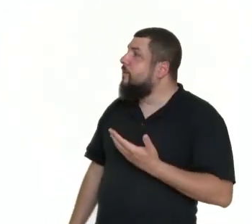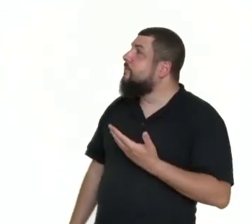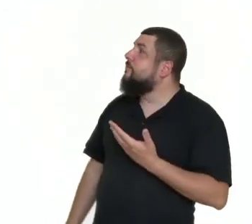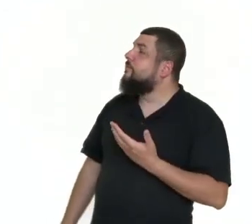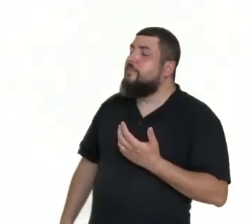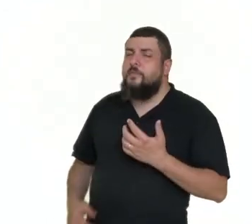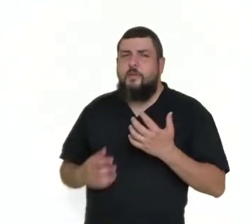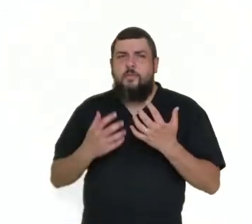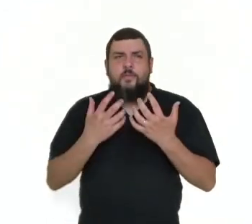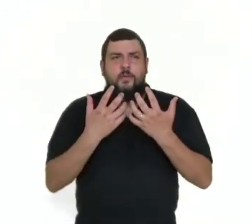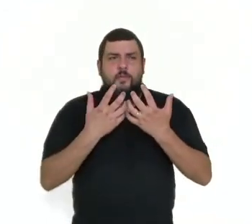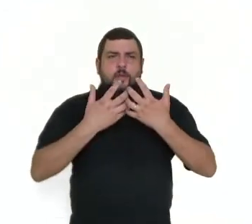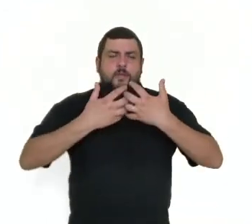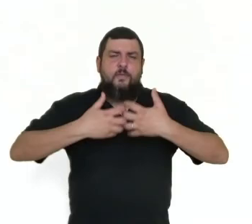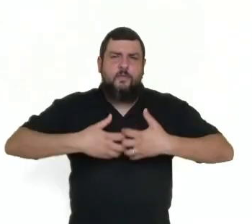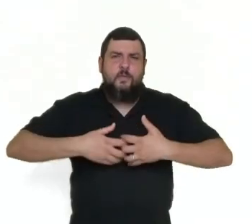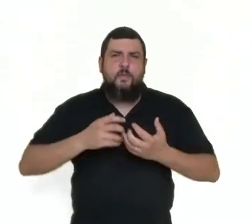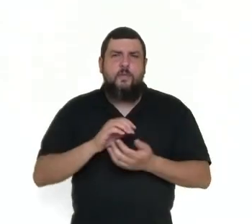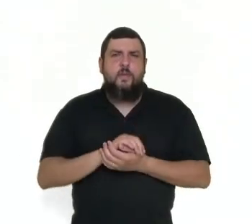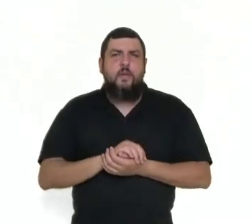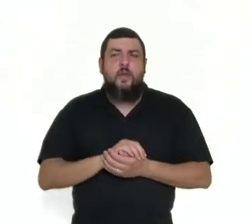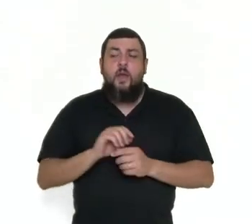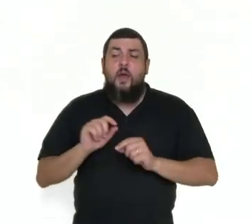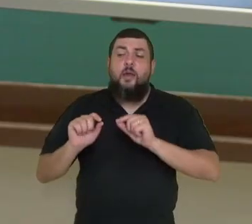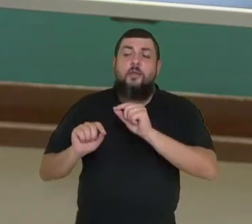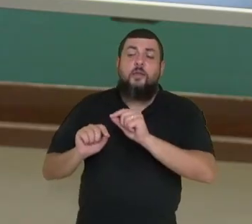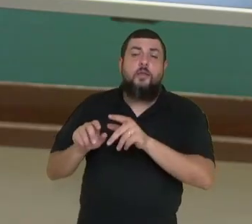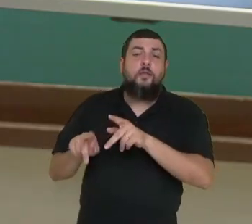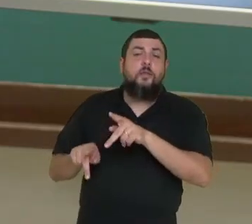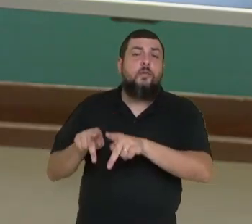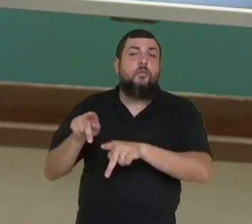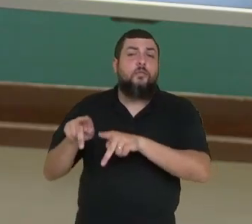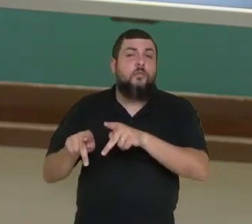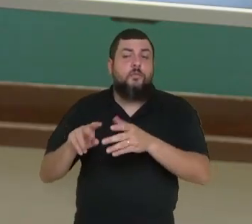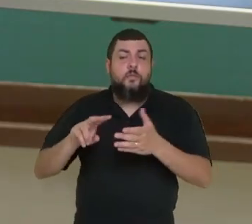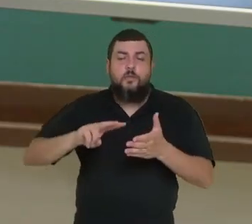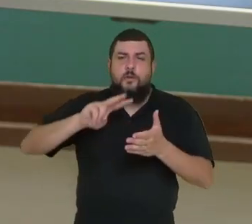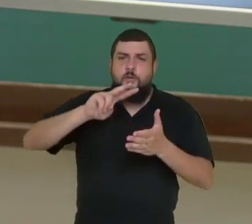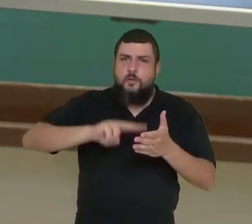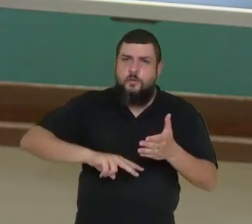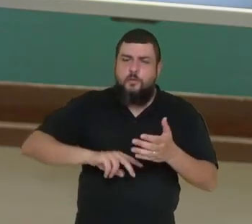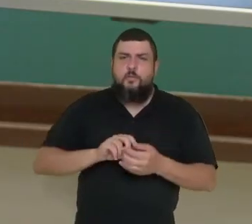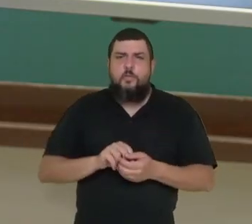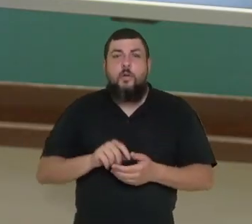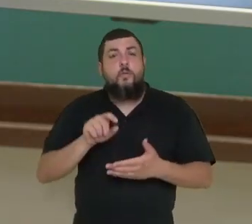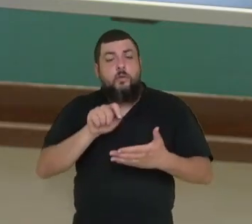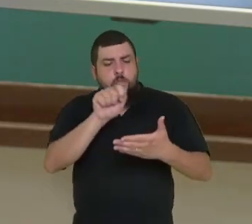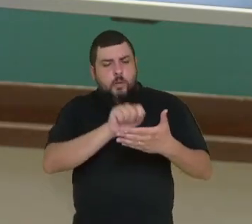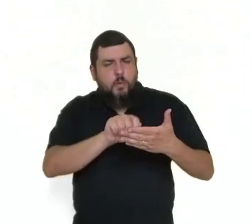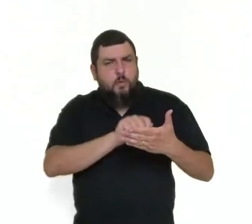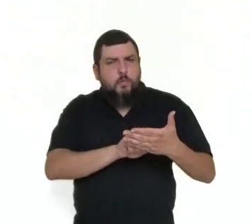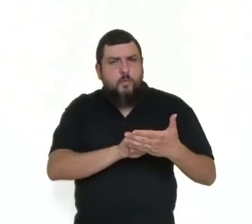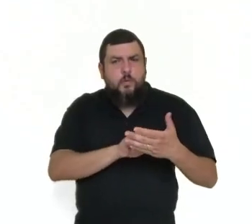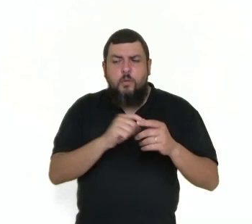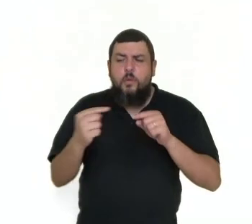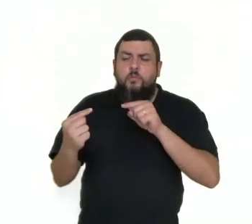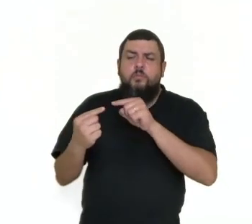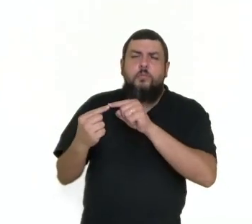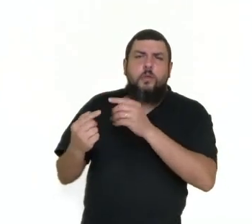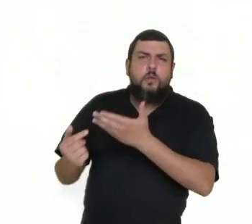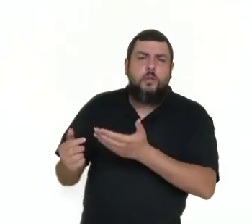vocês definirem qual será o público leitor, né? Então, se vocês vão produzir uma literatura de cordel, para quem se destina? Respeitem as